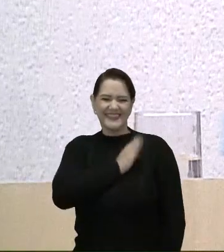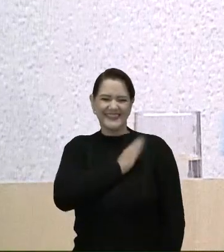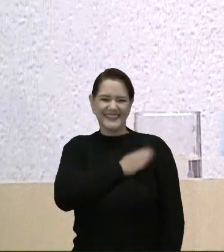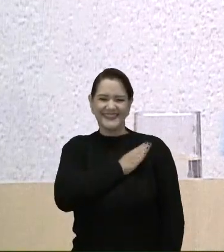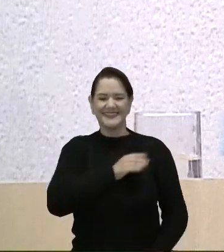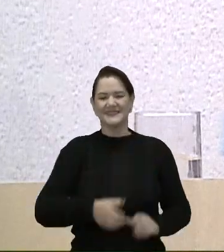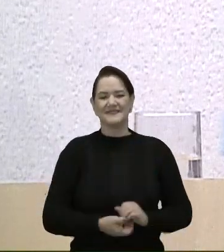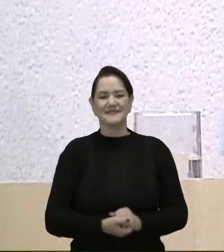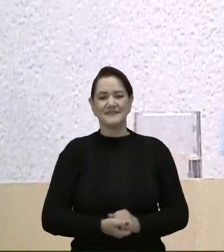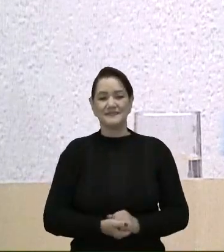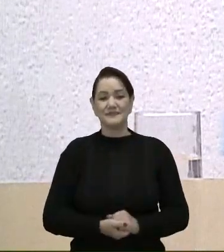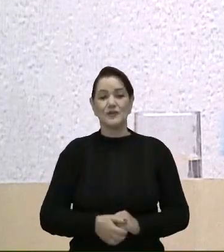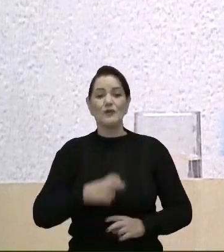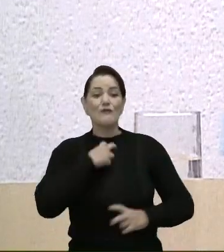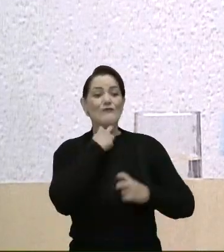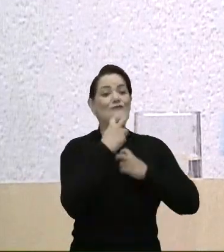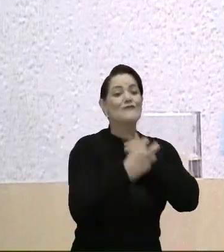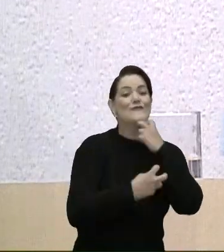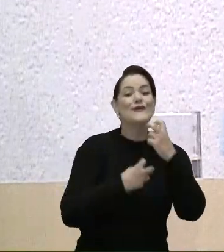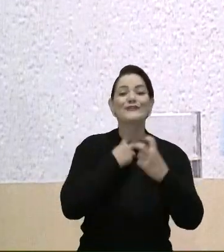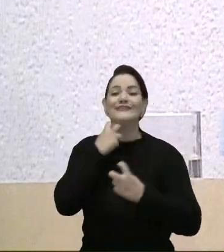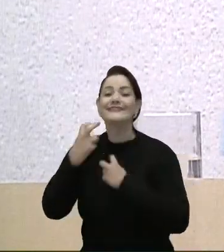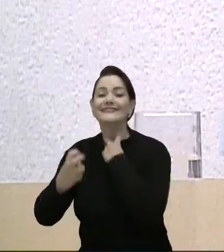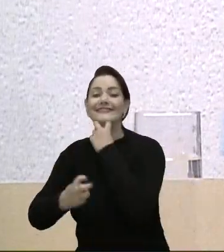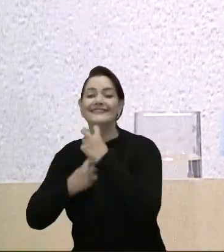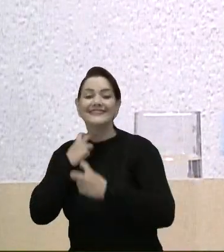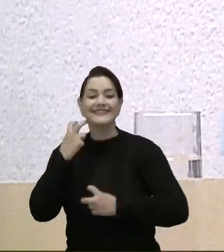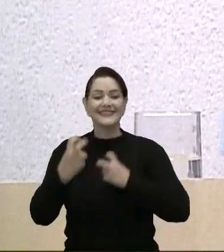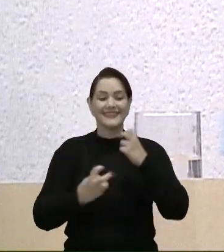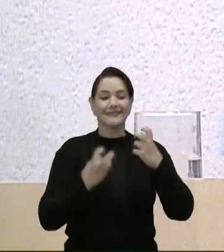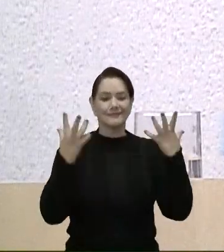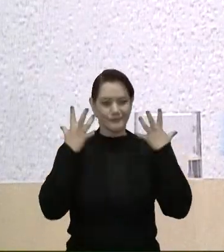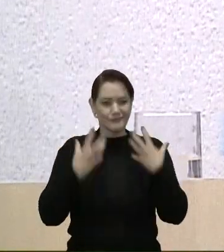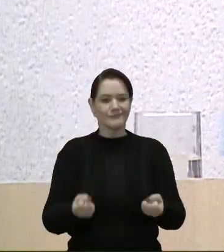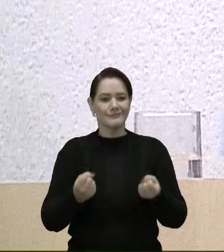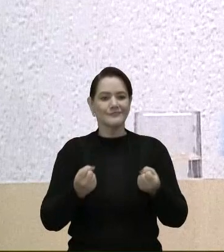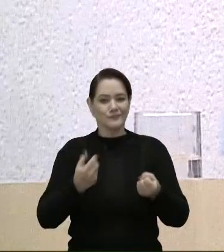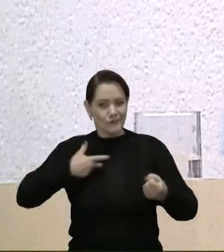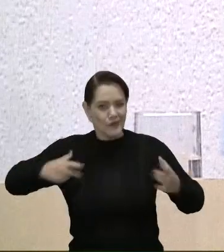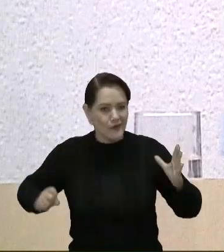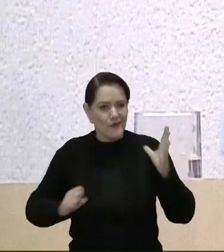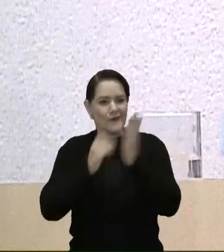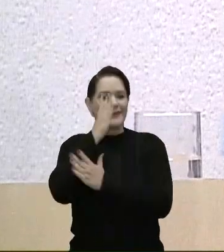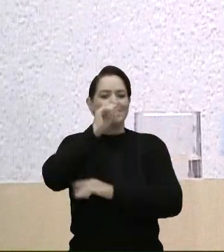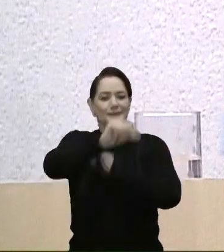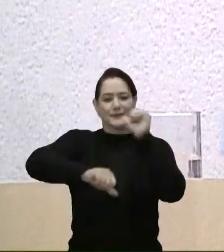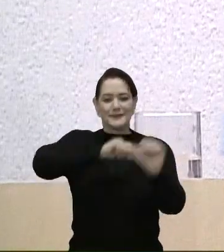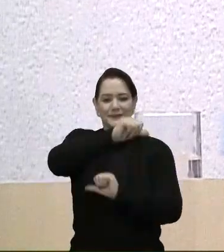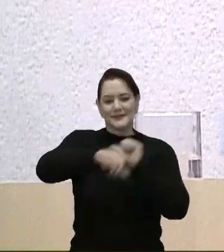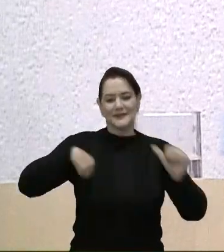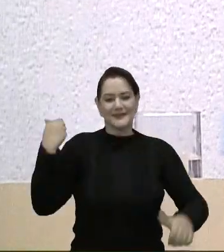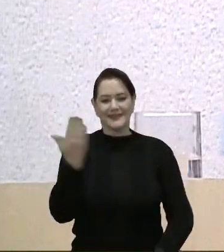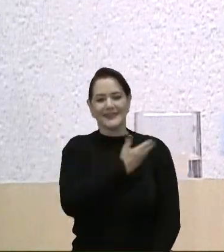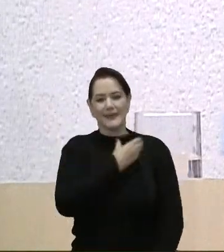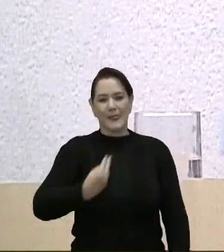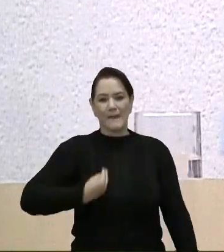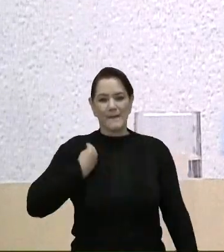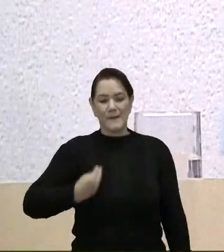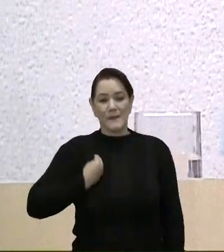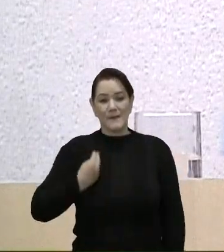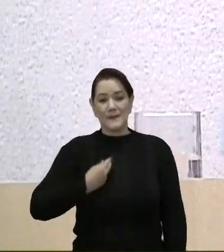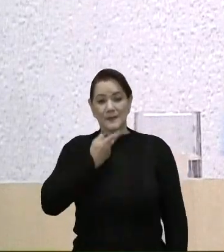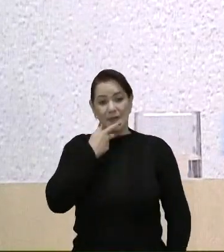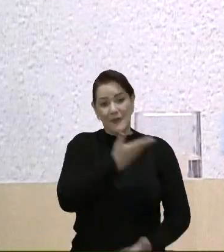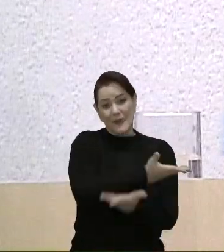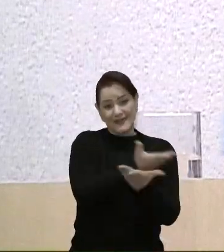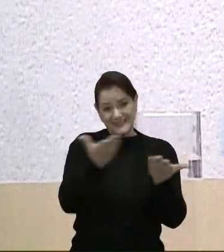Porque vozes que são ouvidas, a gente tem certeza que alguma coisa vai acontecer de mudança na nossa vida. E eu quero dizer a